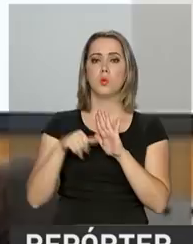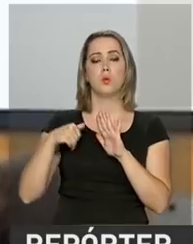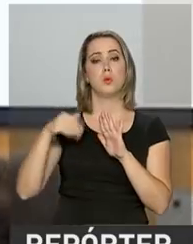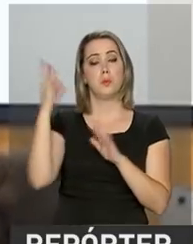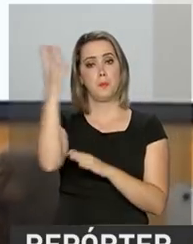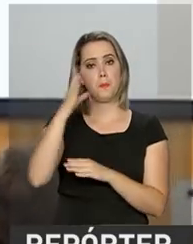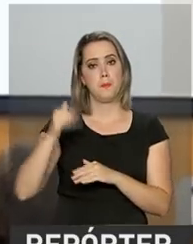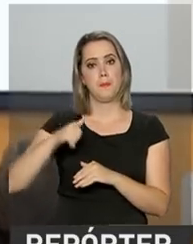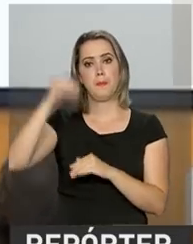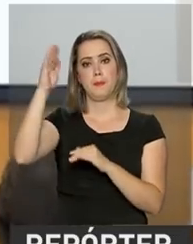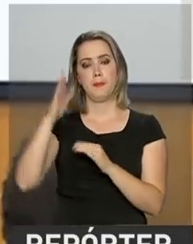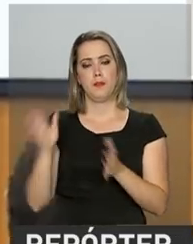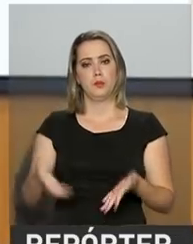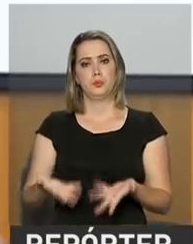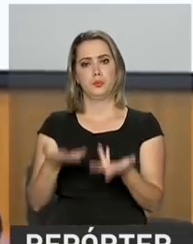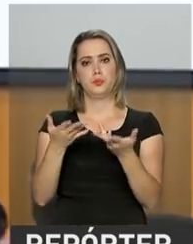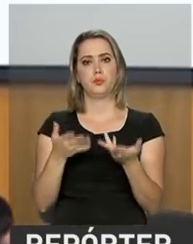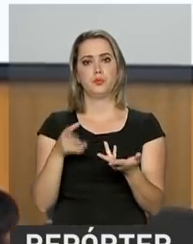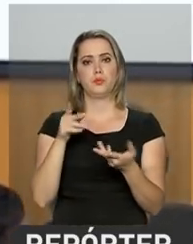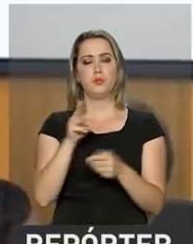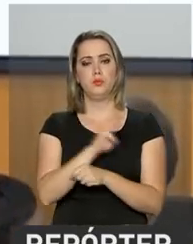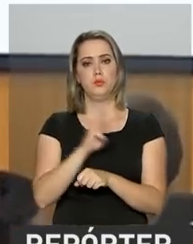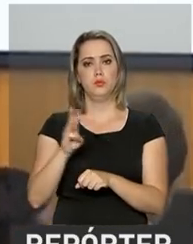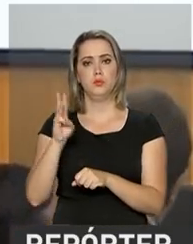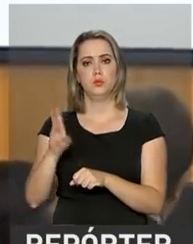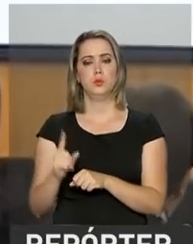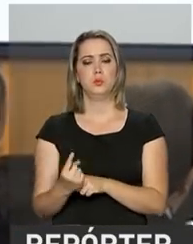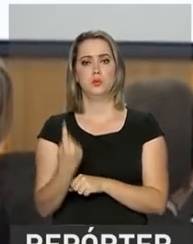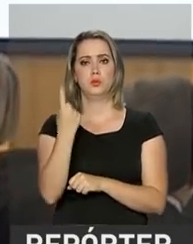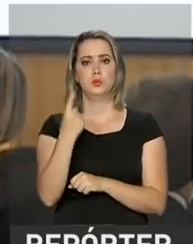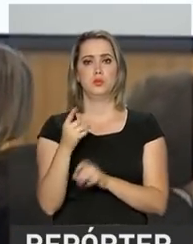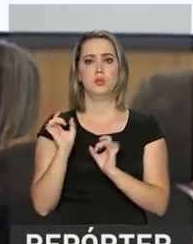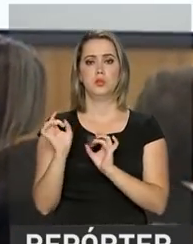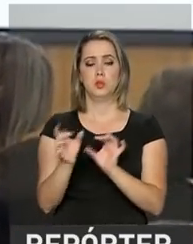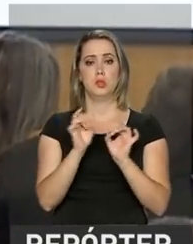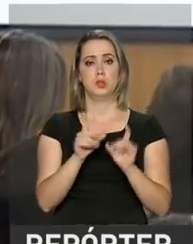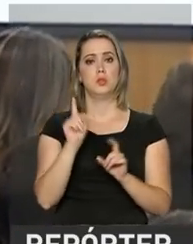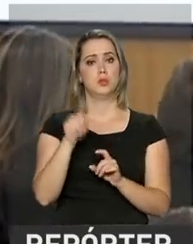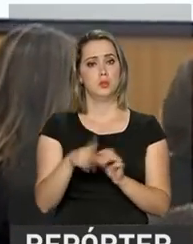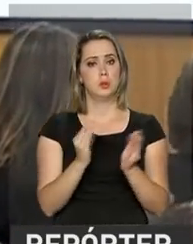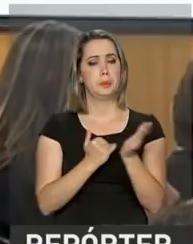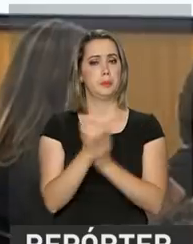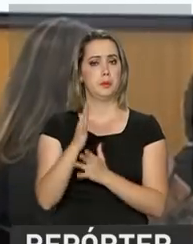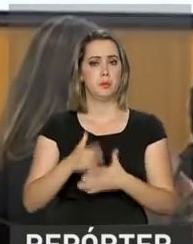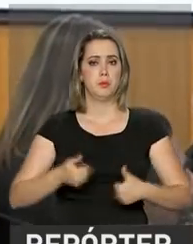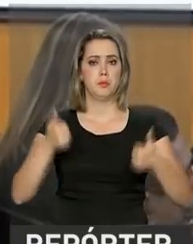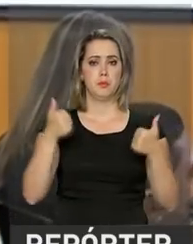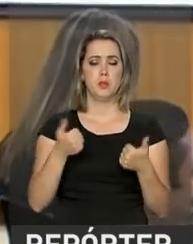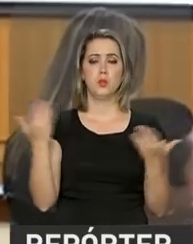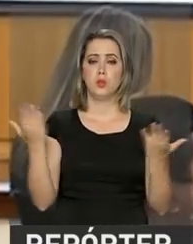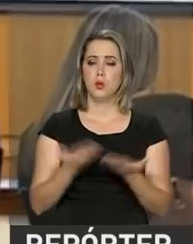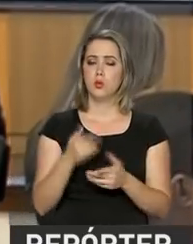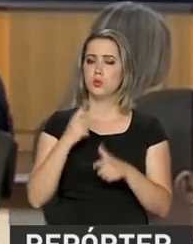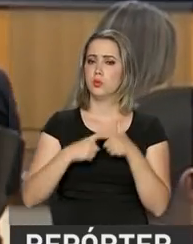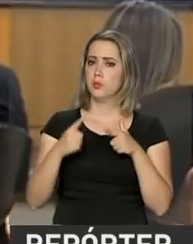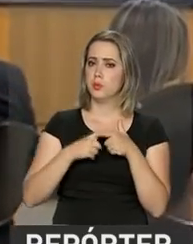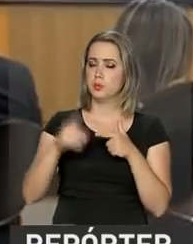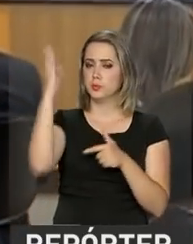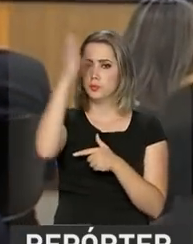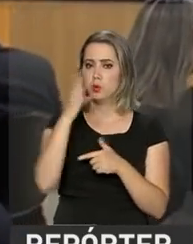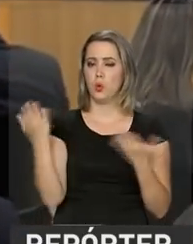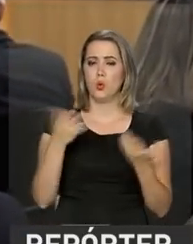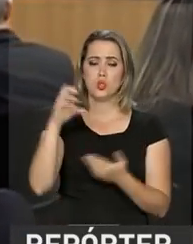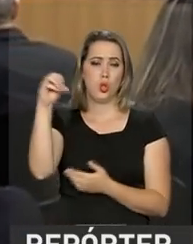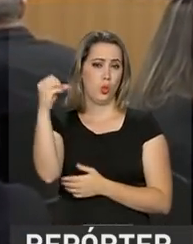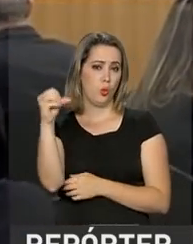incentivo à exportação e o portal único comércio exterior são iniciativas para melhorar a situação do país atualmente a nona economia do